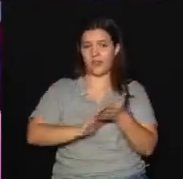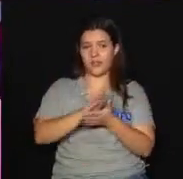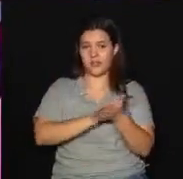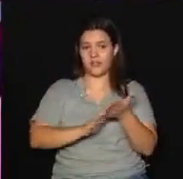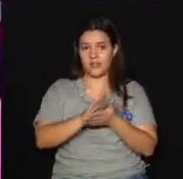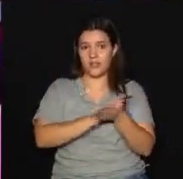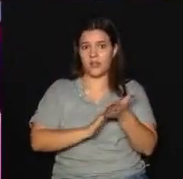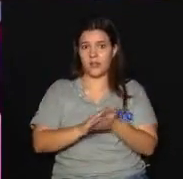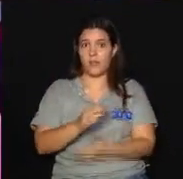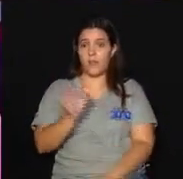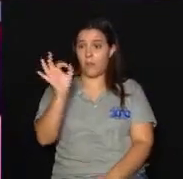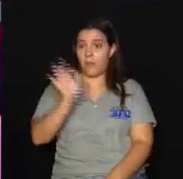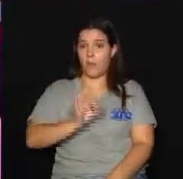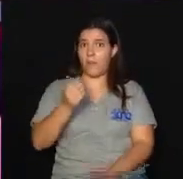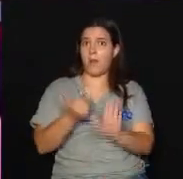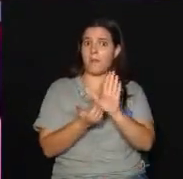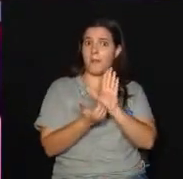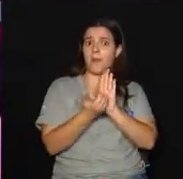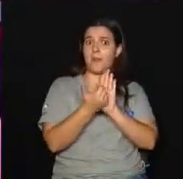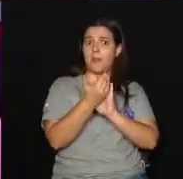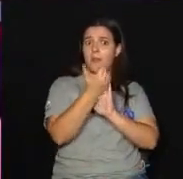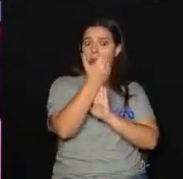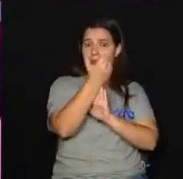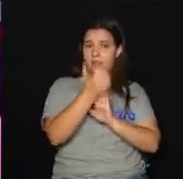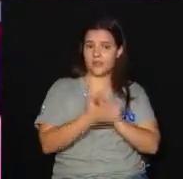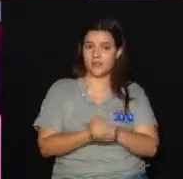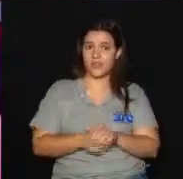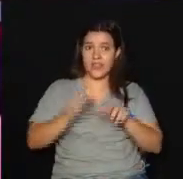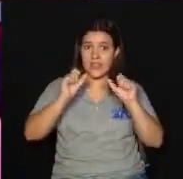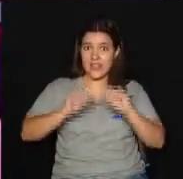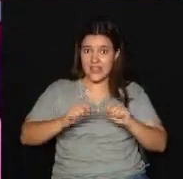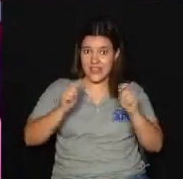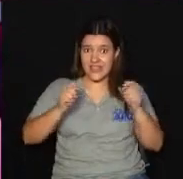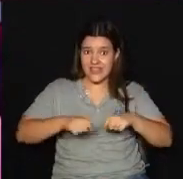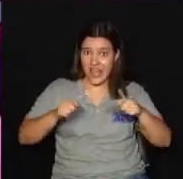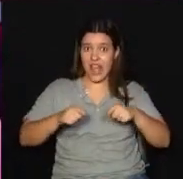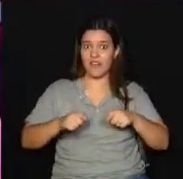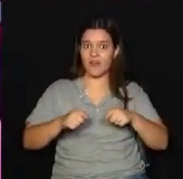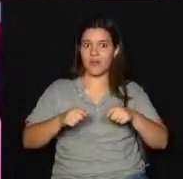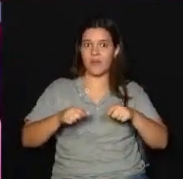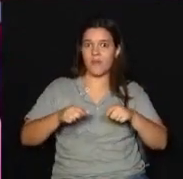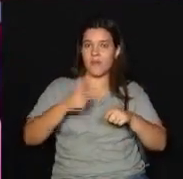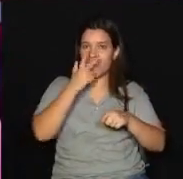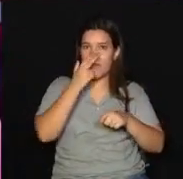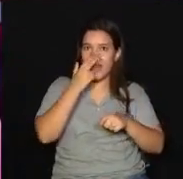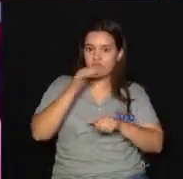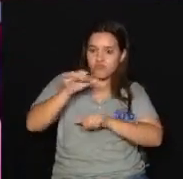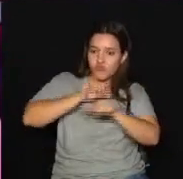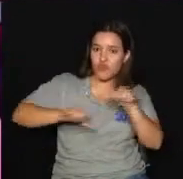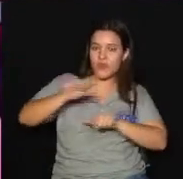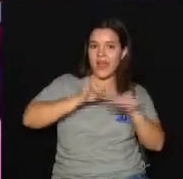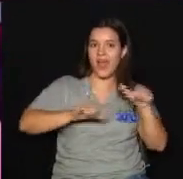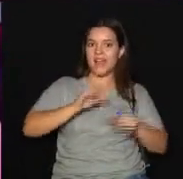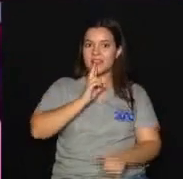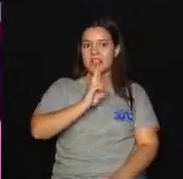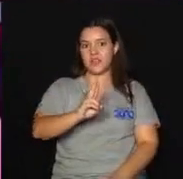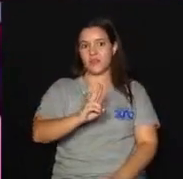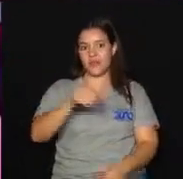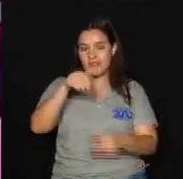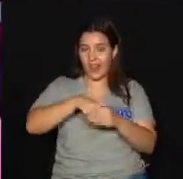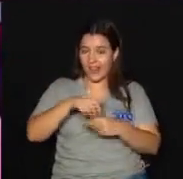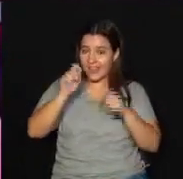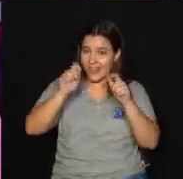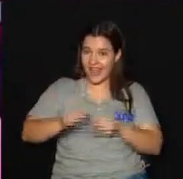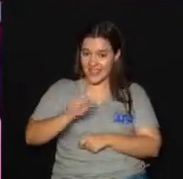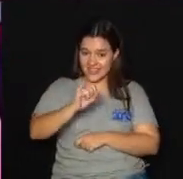está elevadíssimo. São números que decidiriam a eleição para qualquer lado, a qualquer momento.